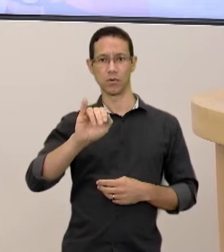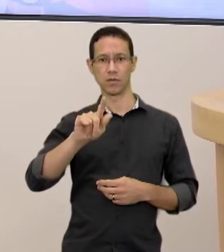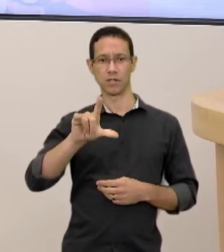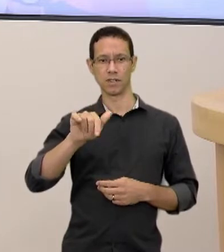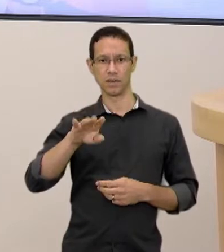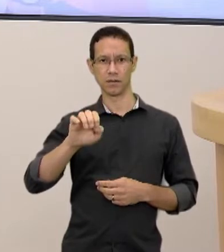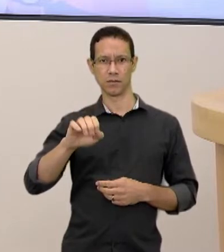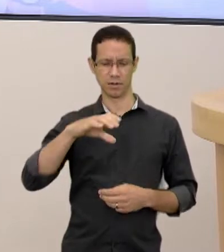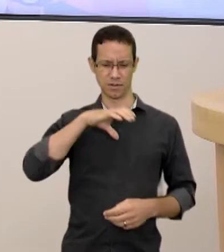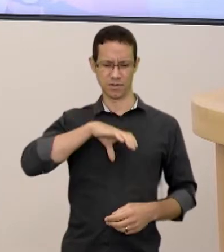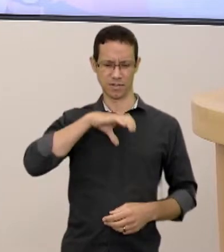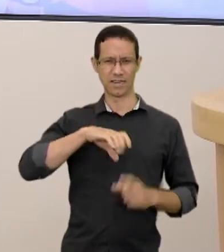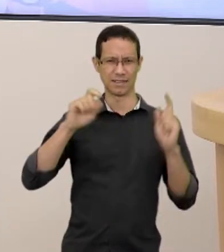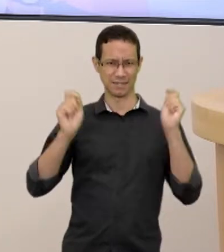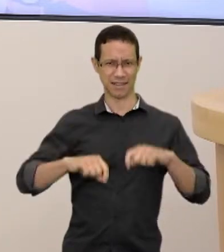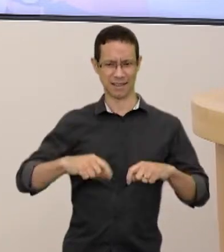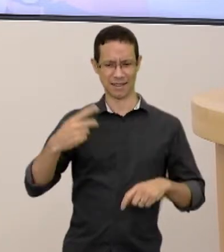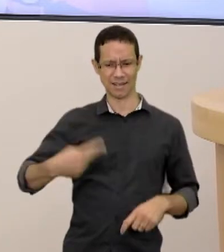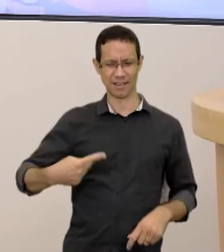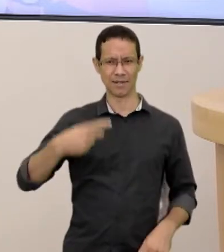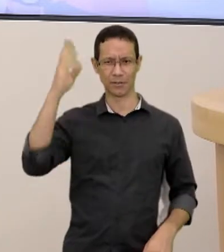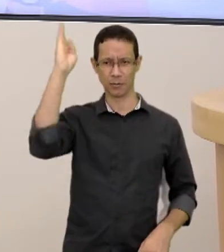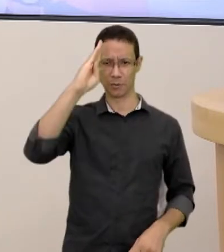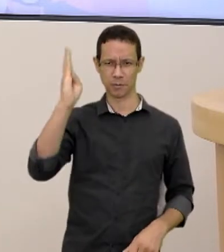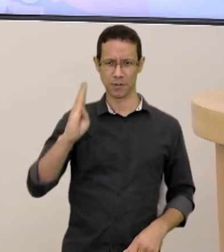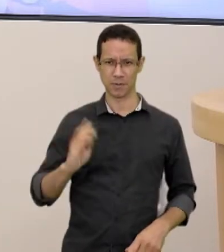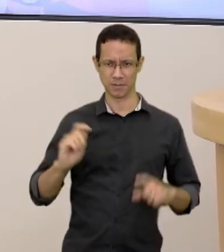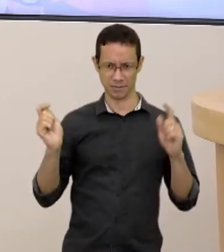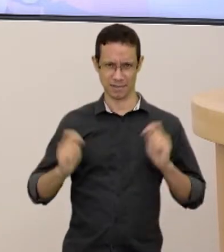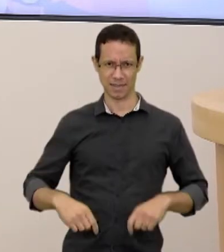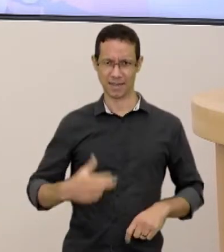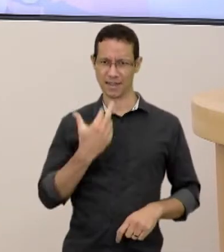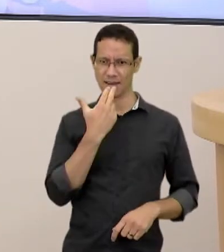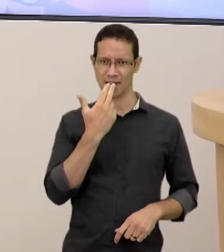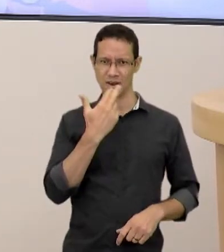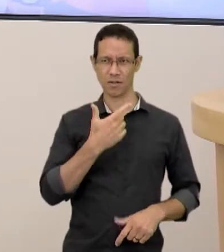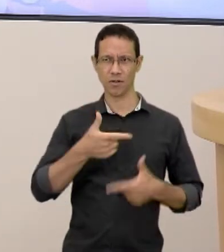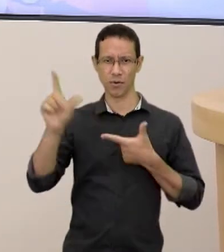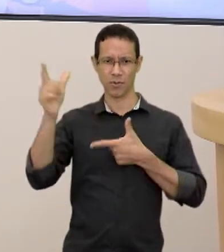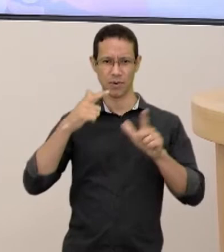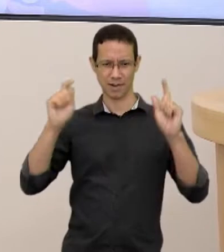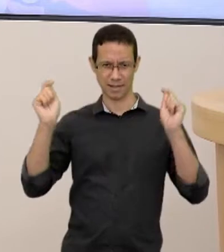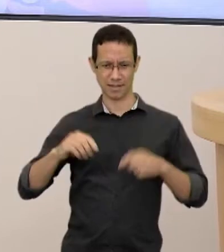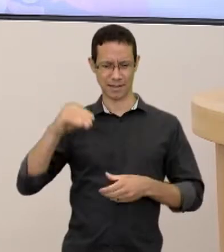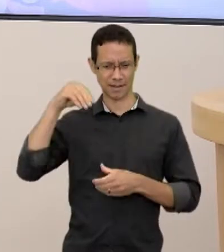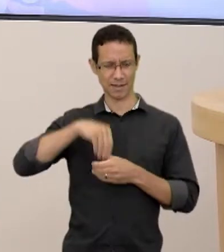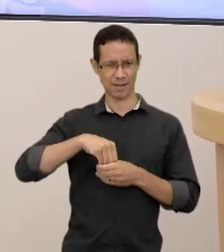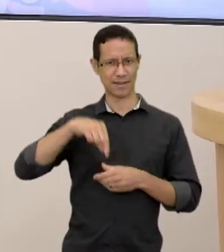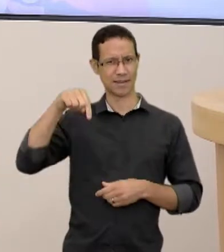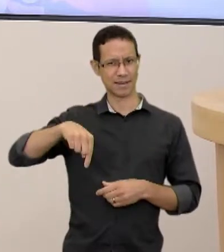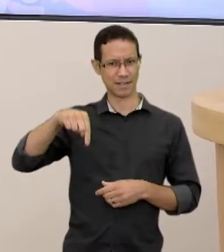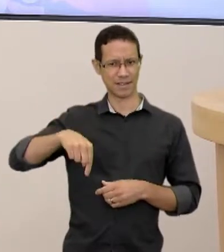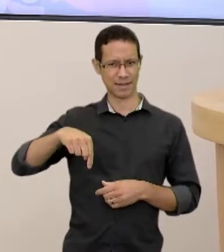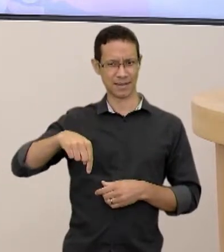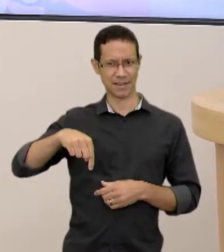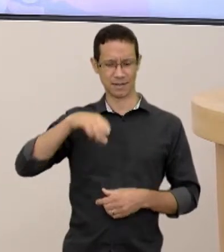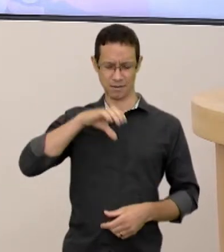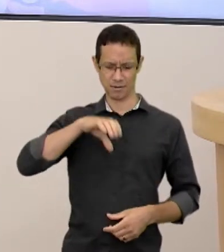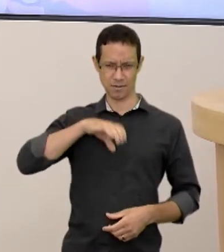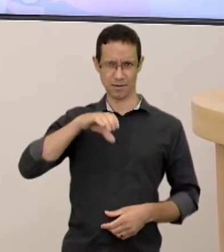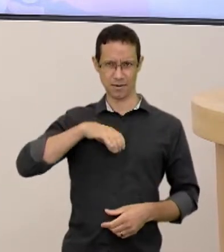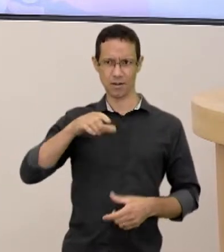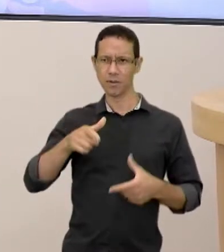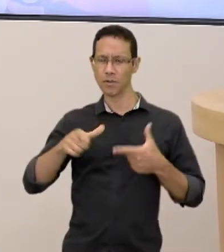nosso português aqui no Brasil, será que é possível ser poliglota dentro aqui do Brasil, no nosso idioma, ou